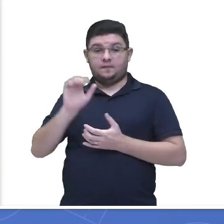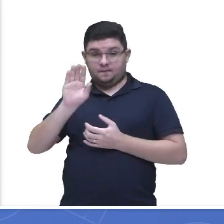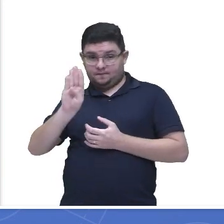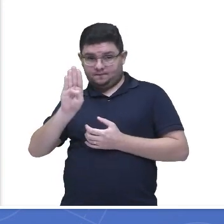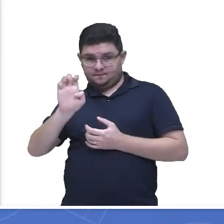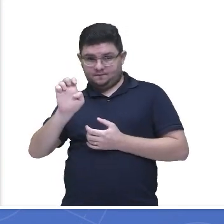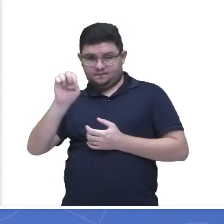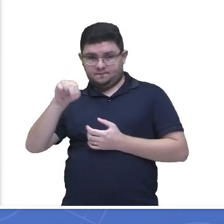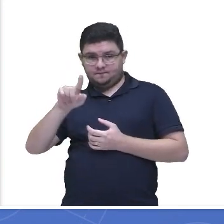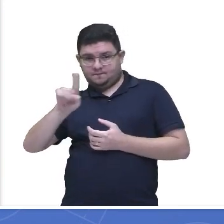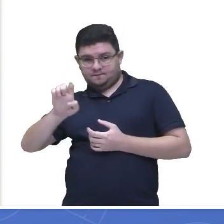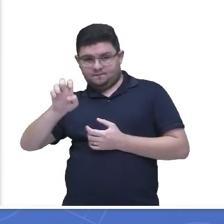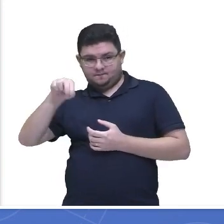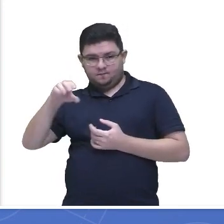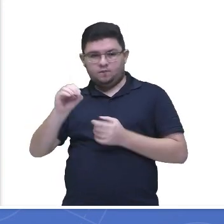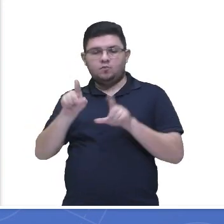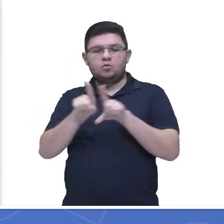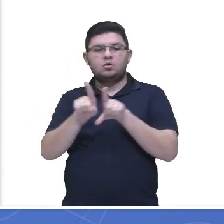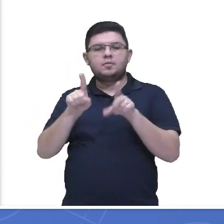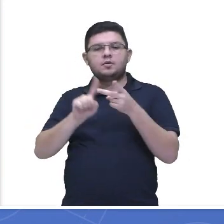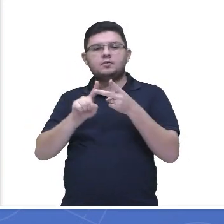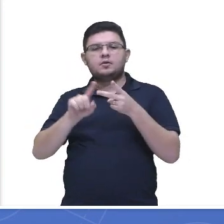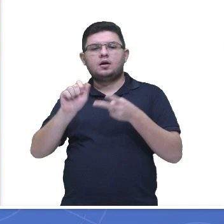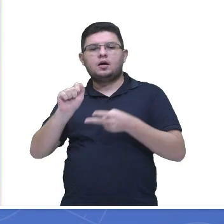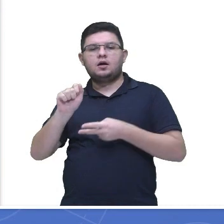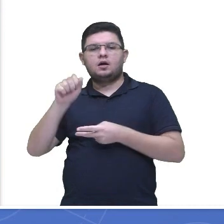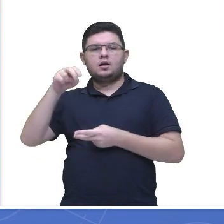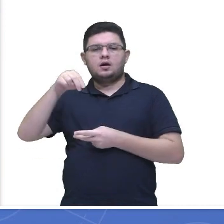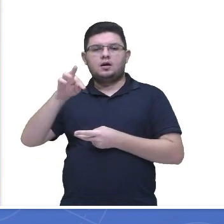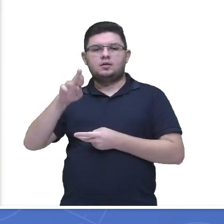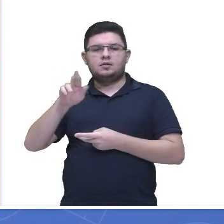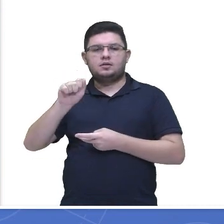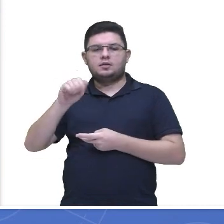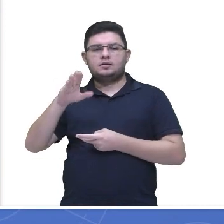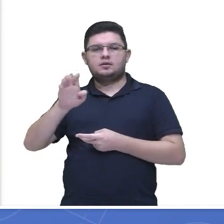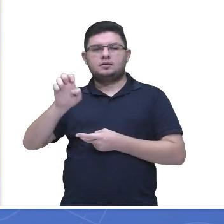o antraceno são hidrocarbonetos